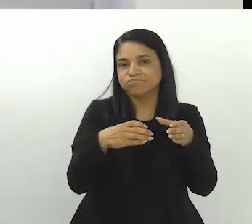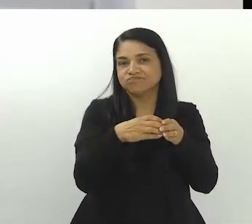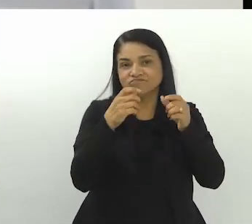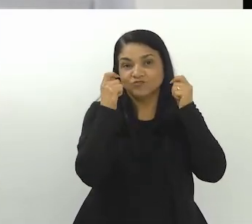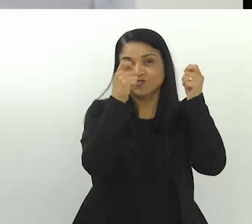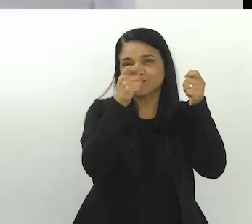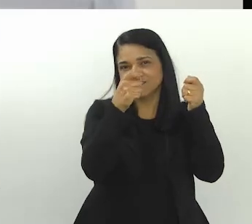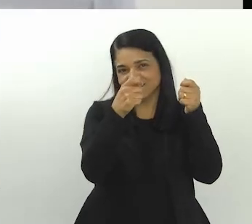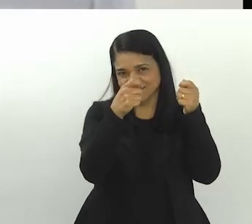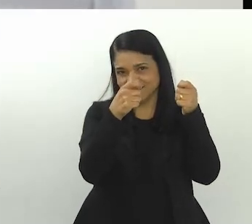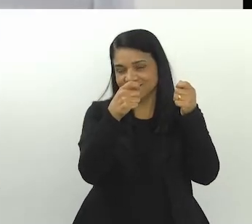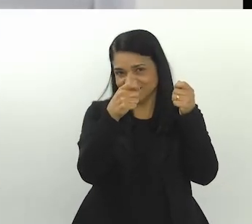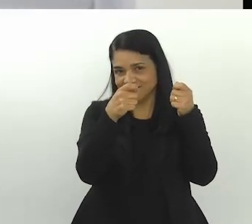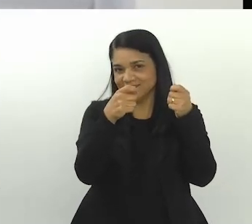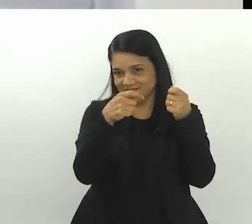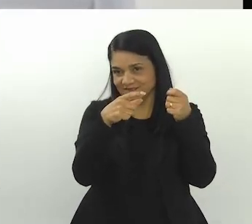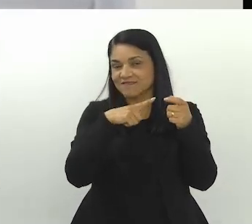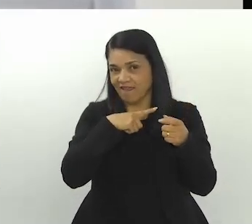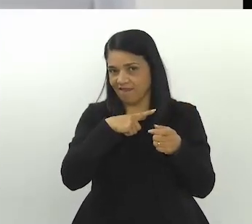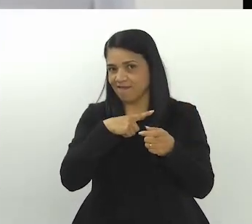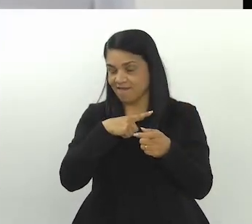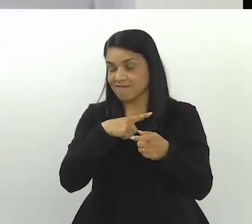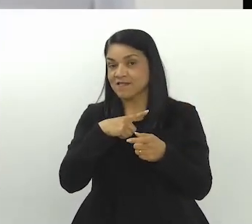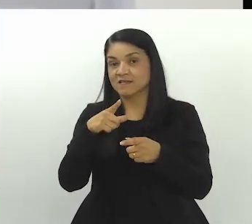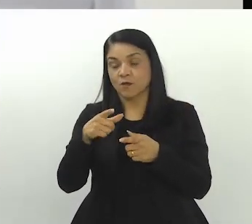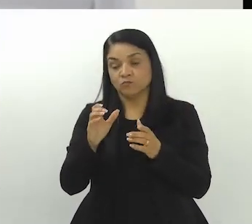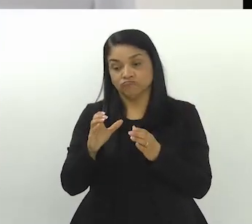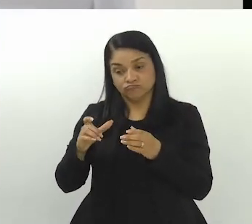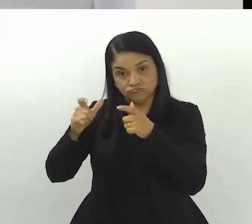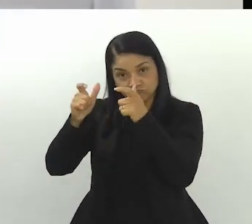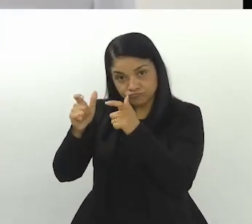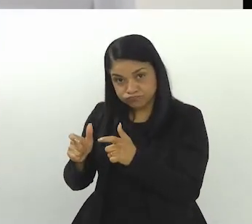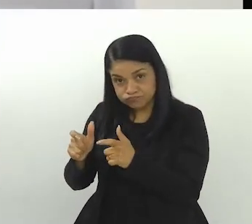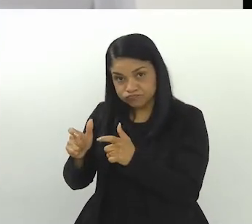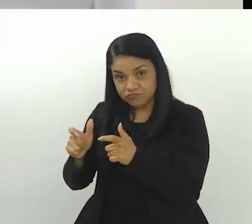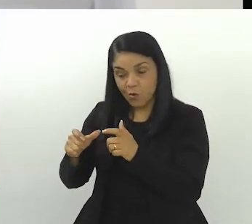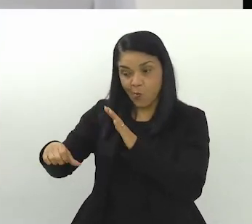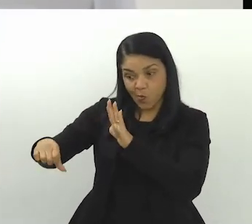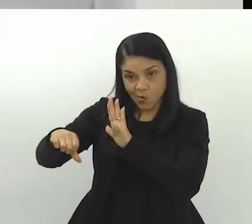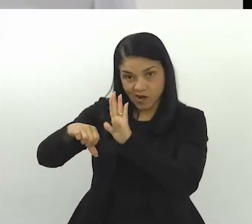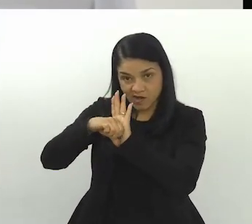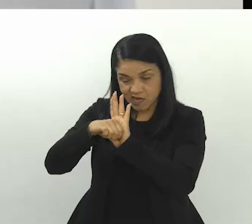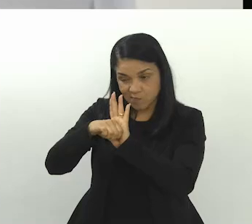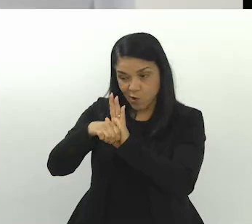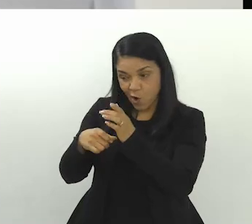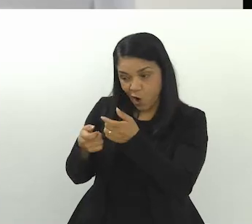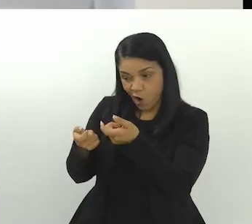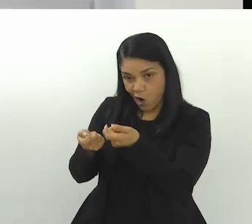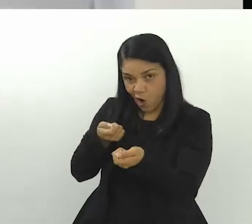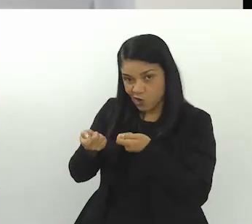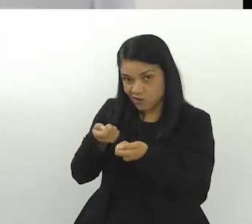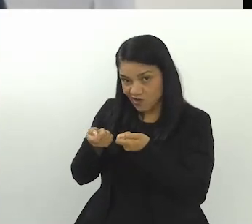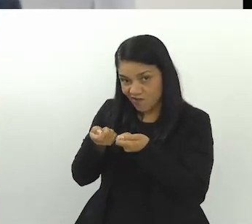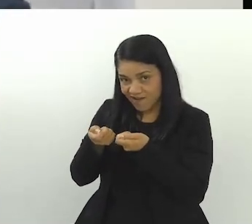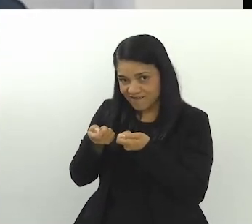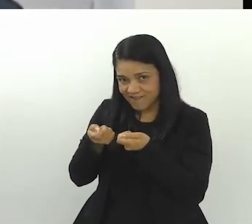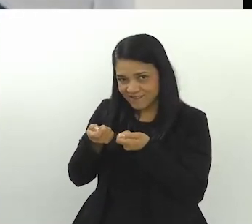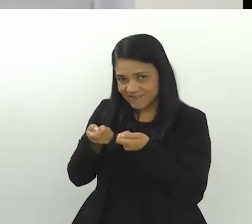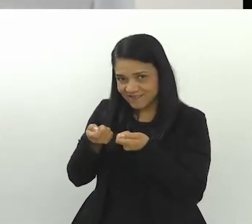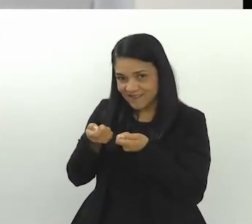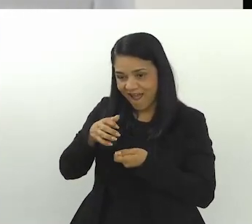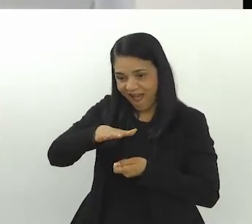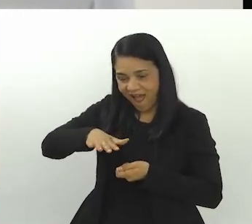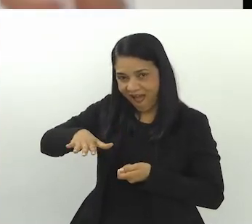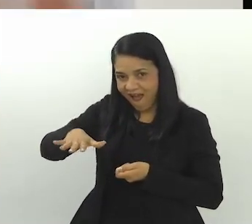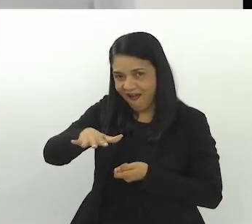Então, paradoxalmente, né, onde tem uma capilaridade maior do crime organizado, né, onde o crime